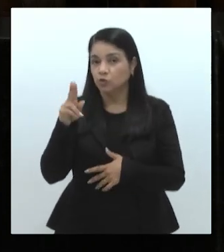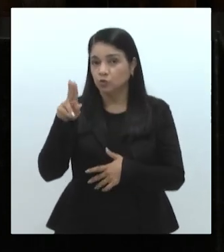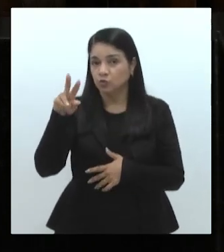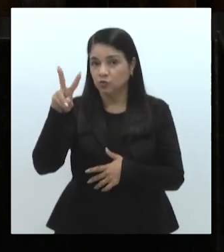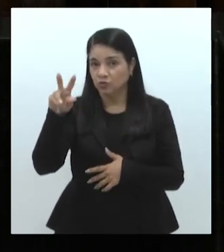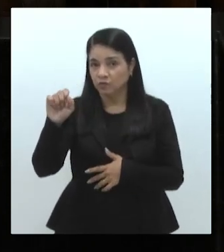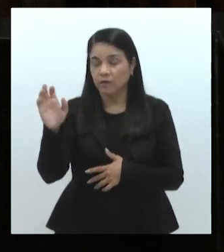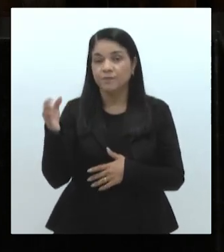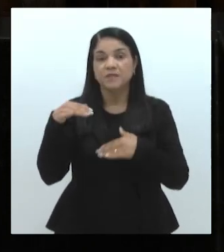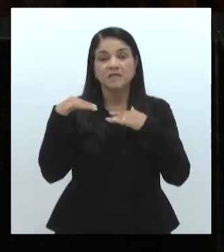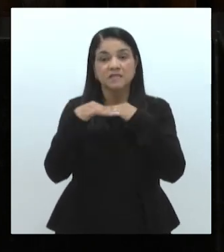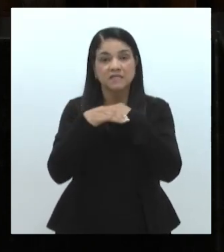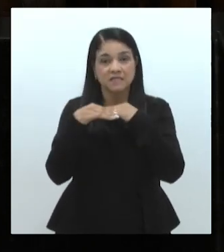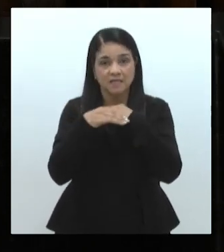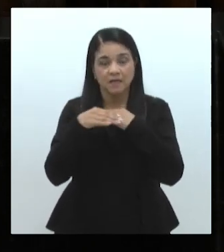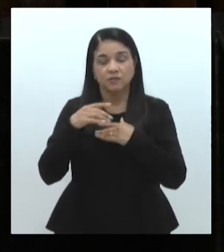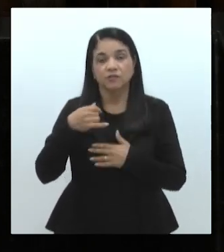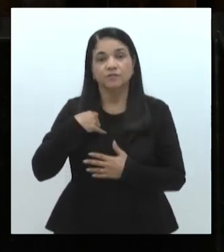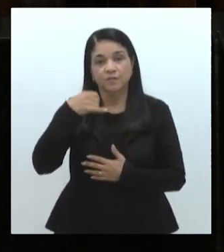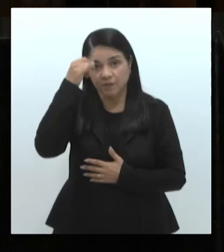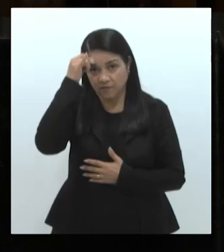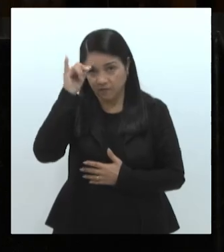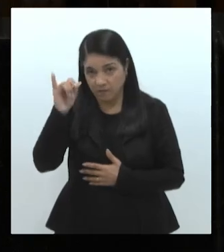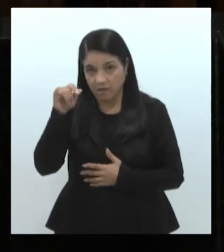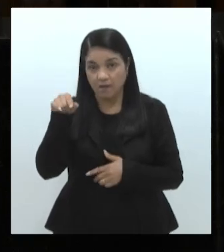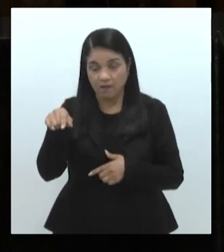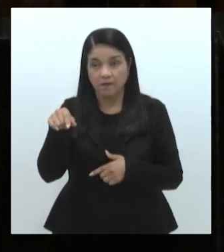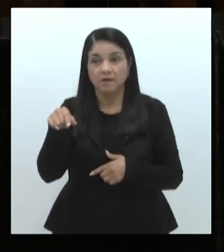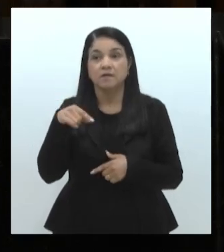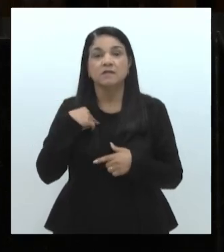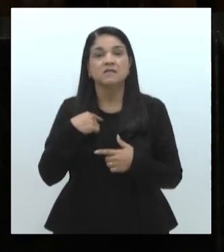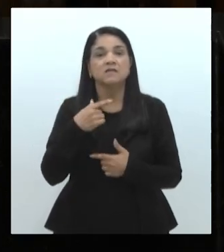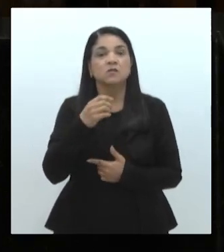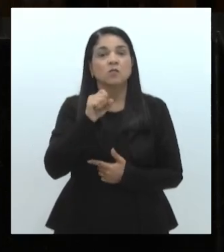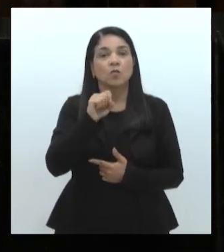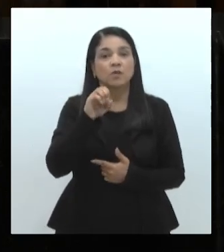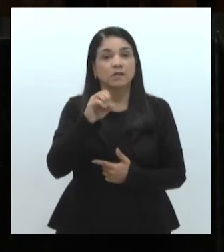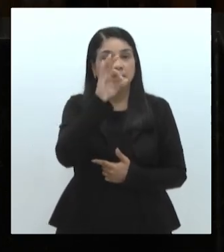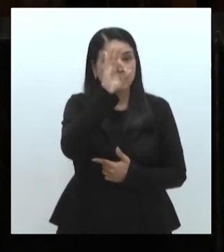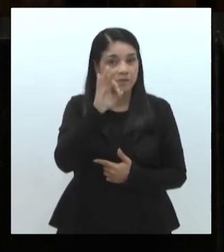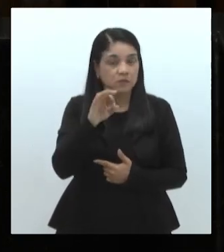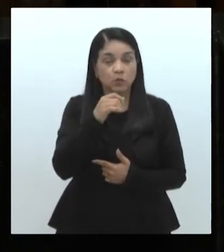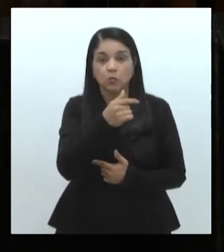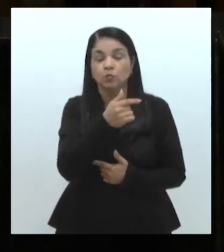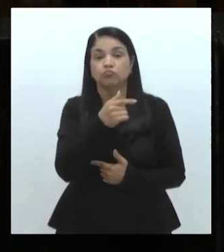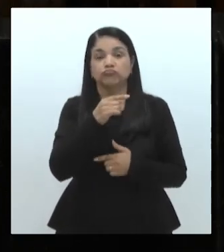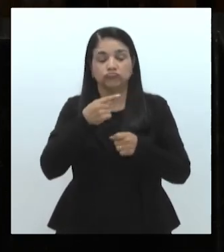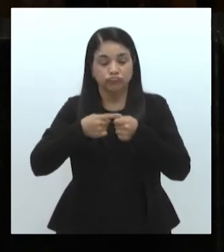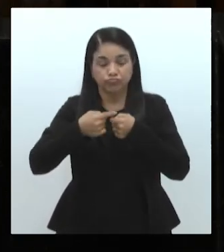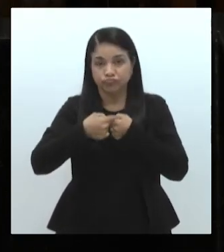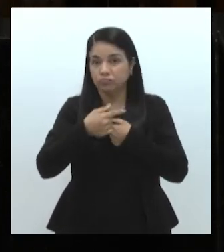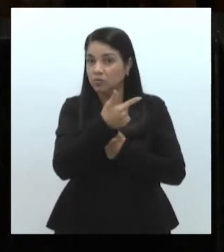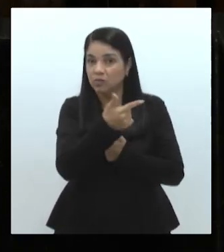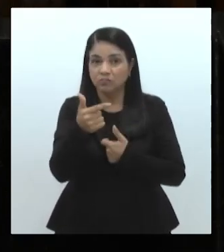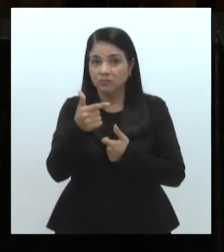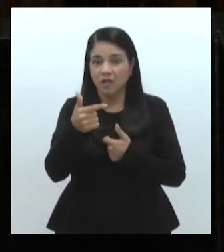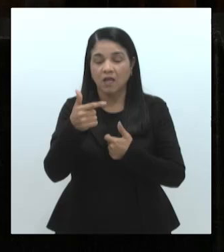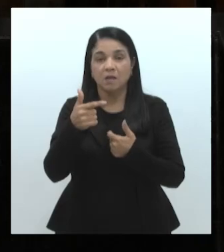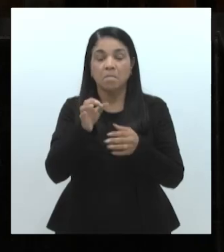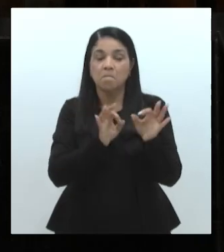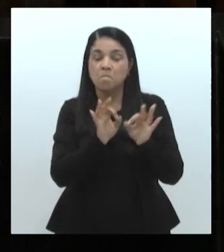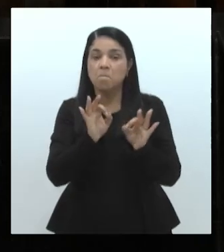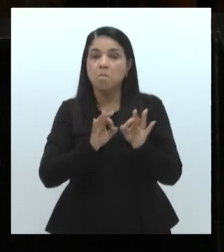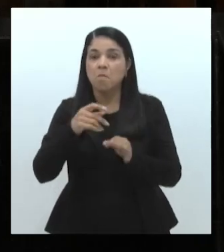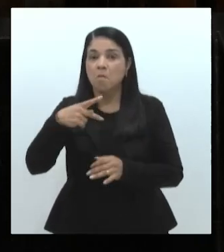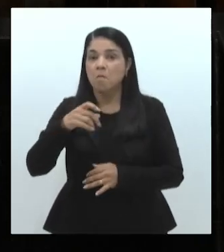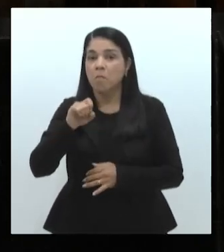qual diagnosticamos que mais de 80% dos nossos municípios não possuíam plano de contingência até dezembro